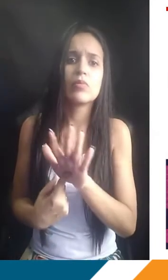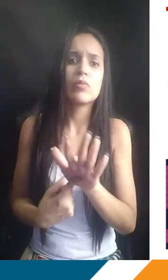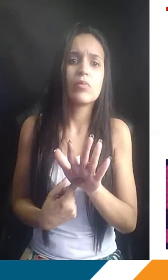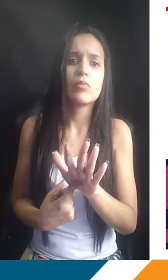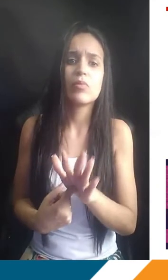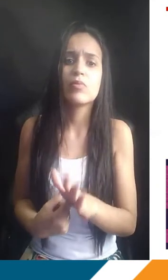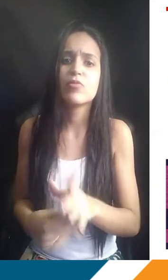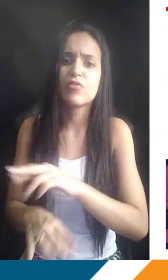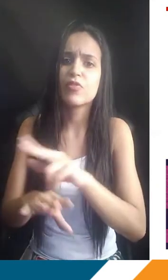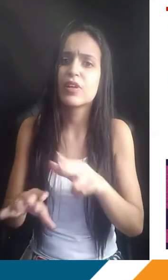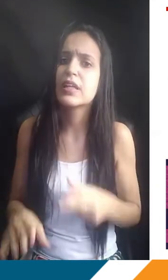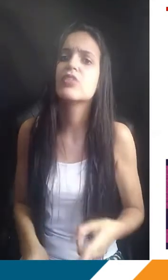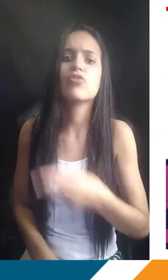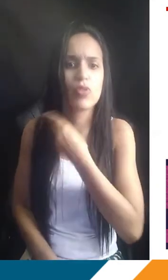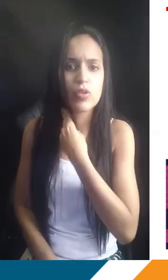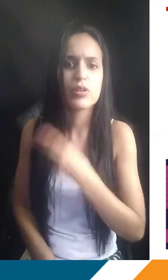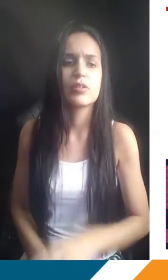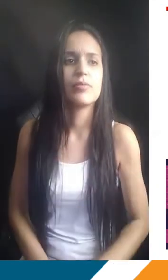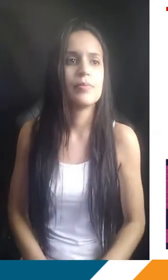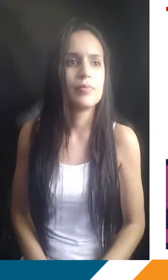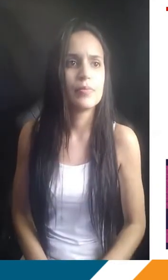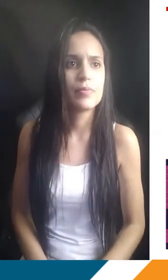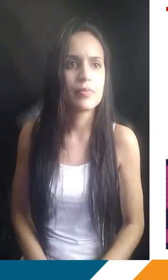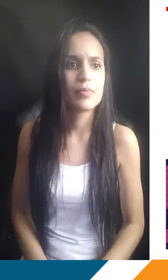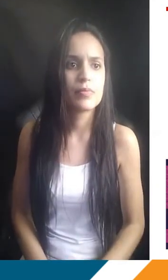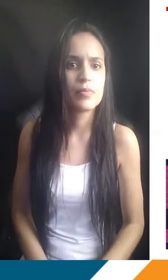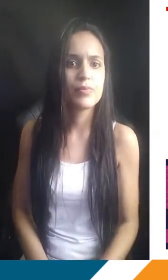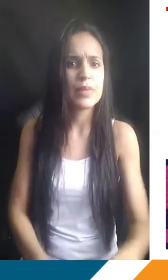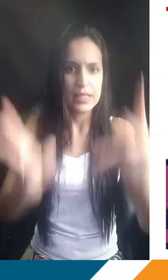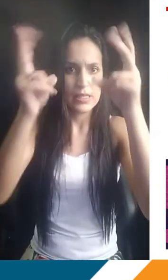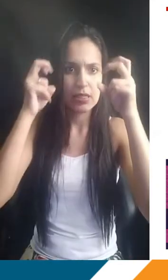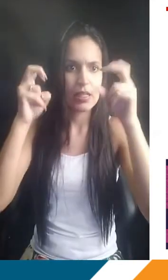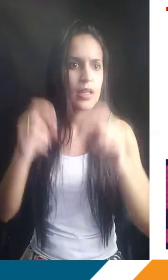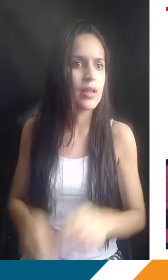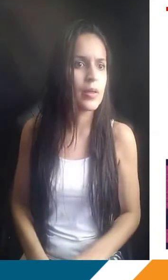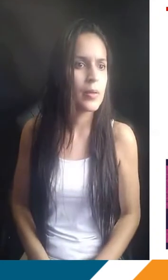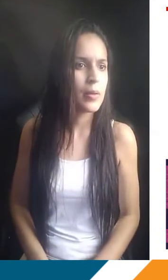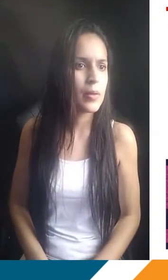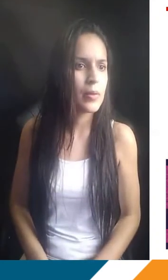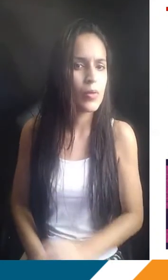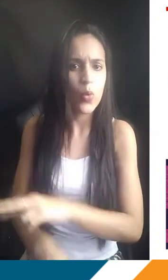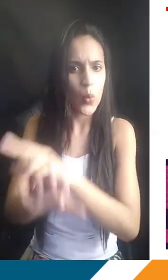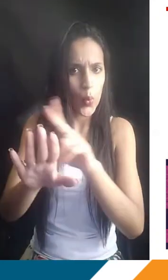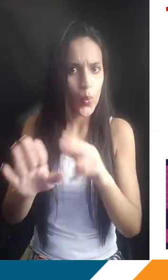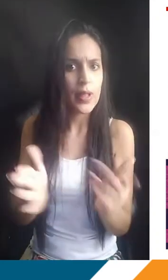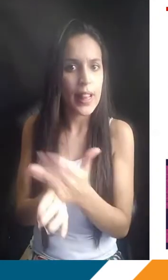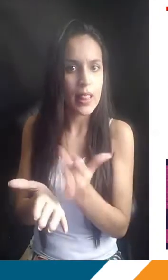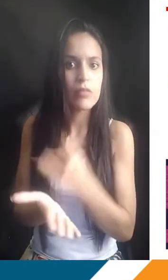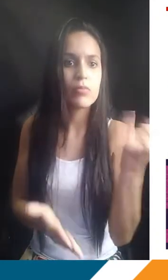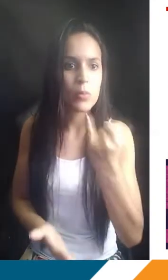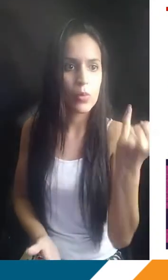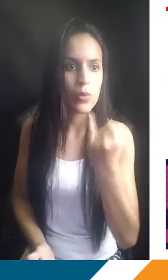Bom, como a gente consegue perceber, existem aí algumas capas de livros importantíssimos, como a obra da Conceição